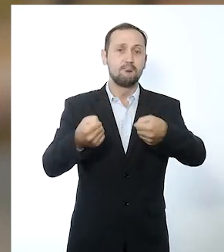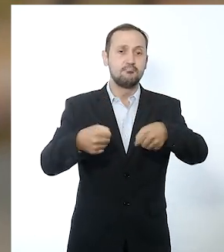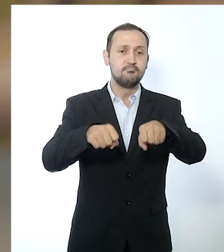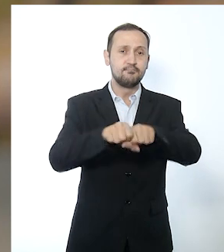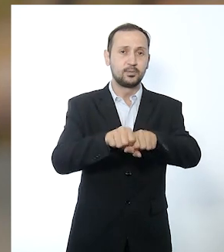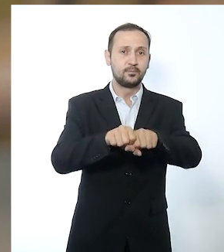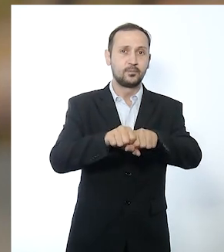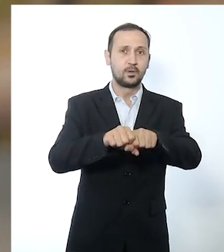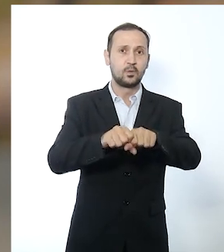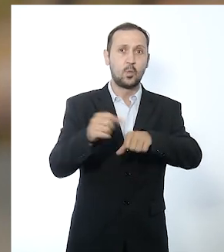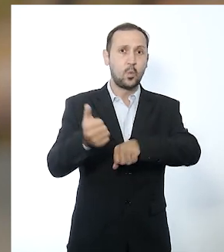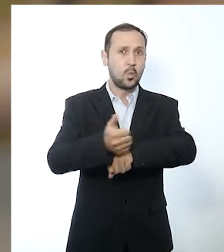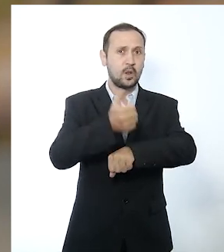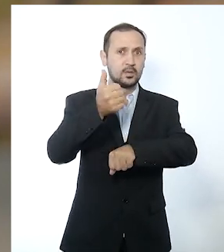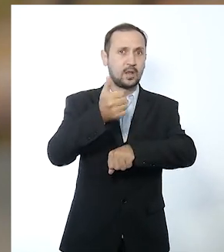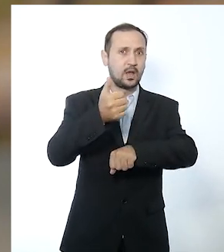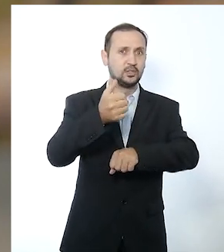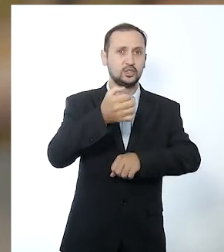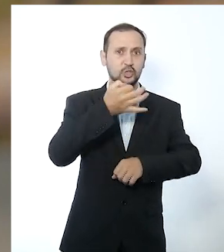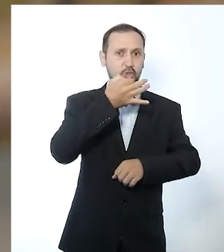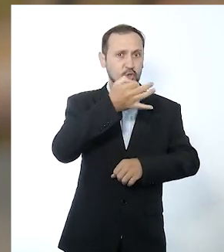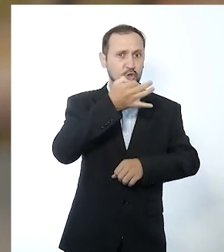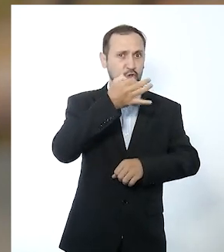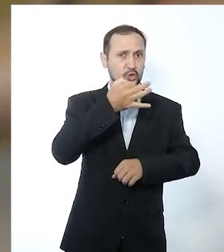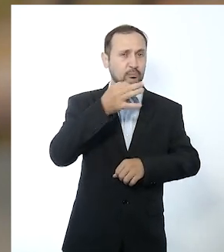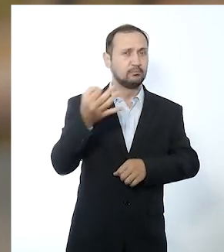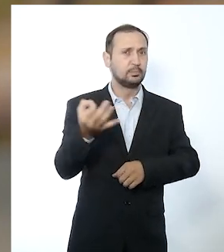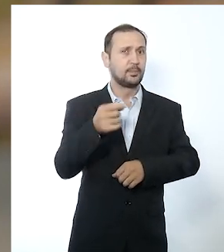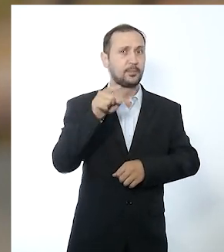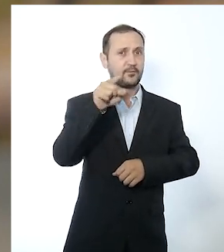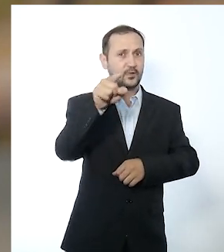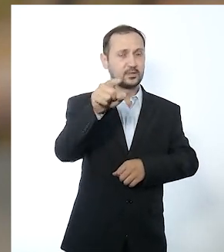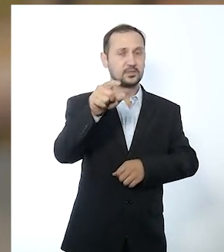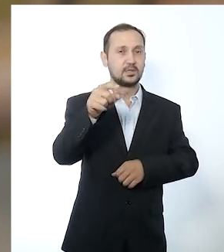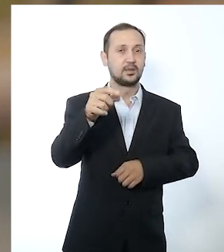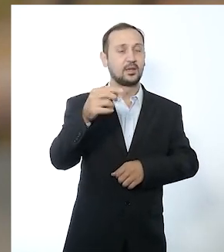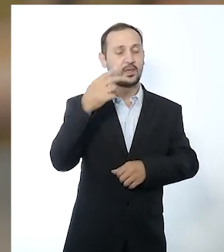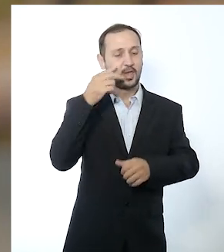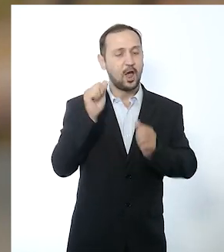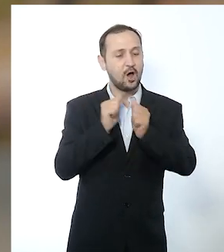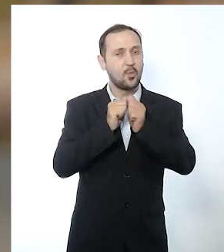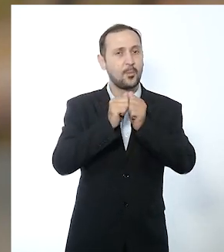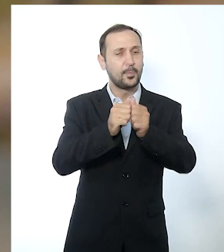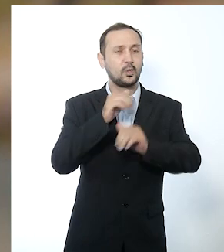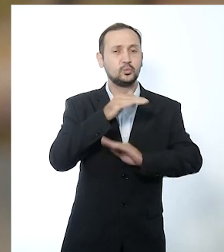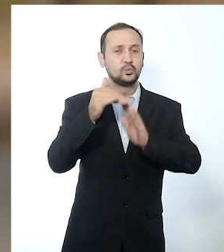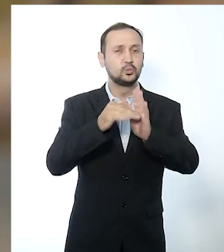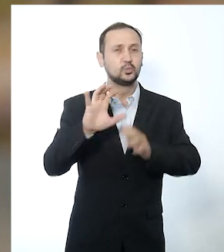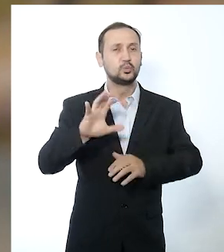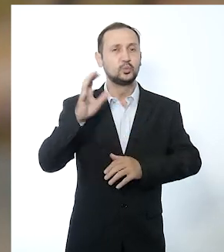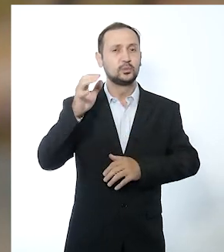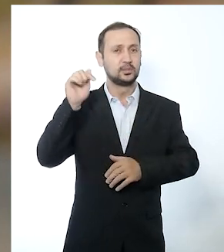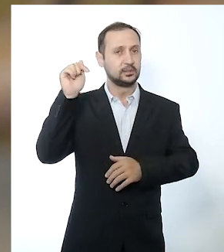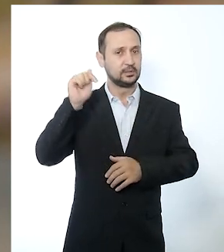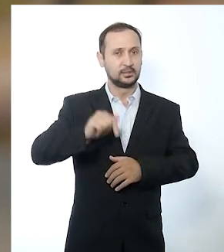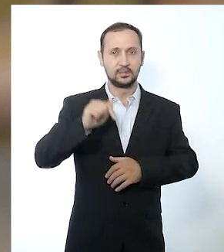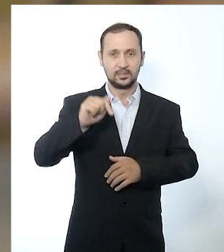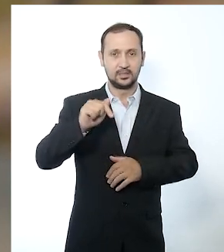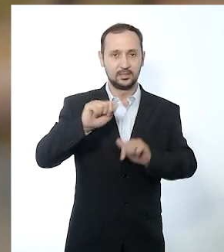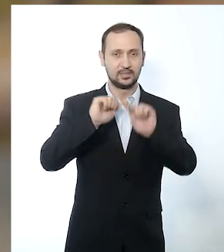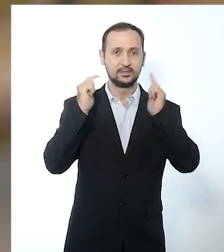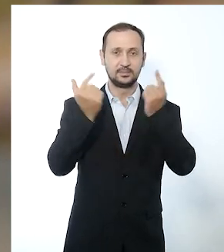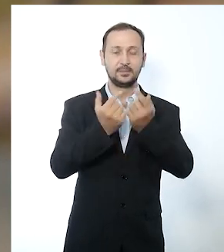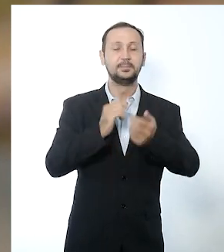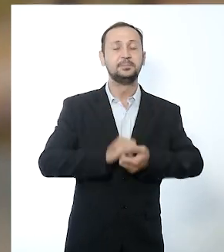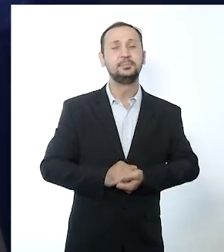definição, qualidade e som de primeira para você, telespectador, possa acompanhar tudo o que acontece aqui na